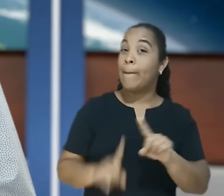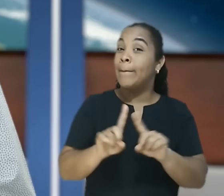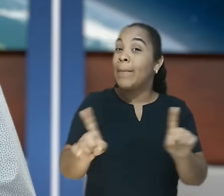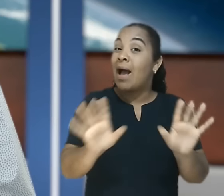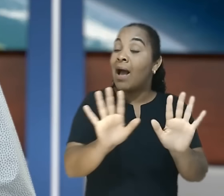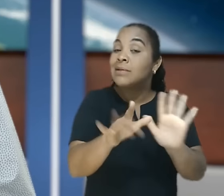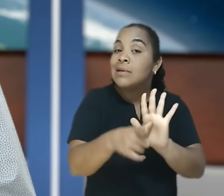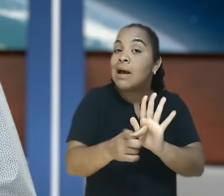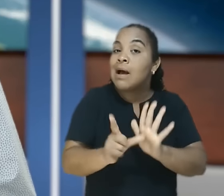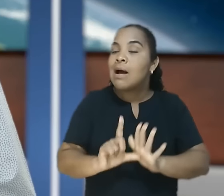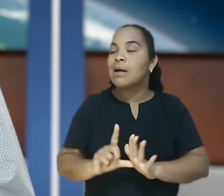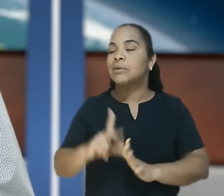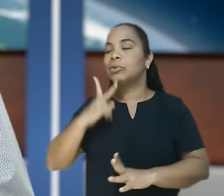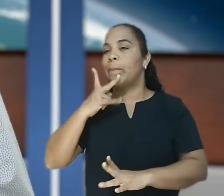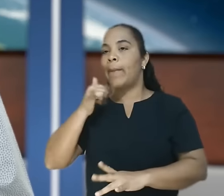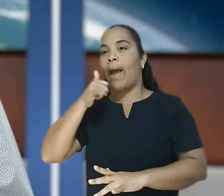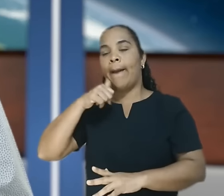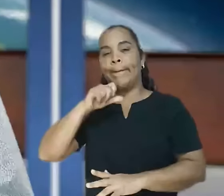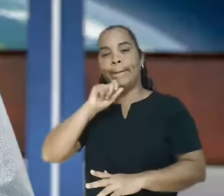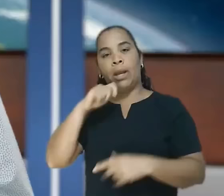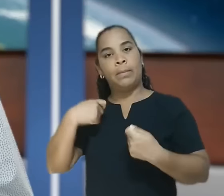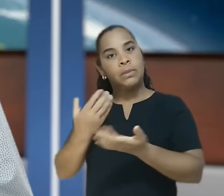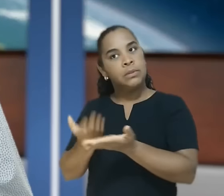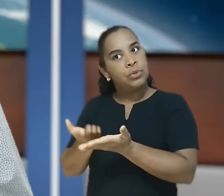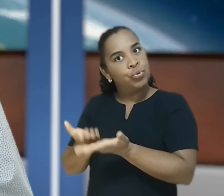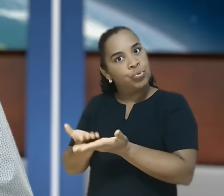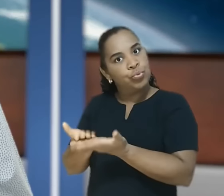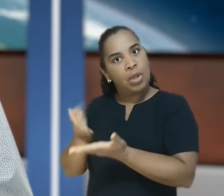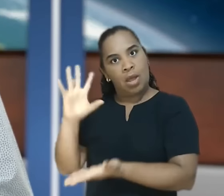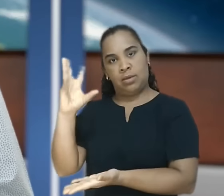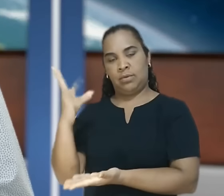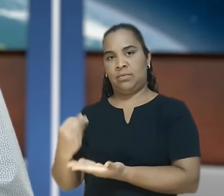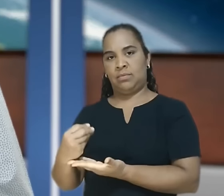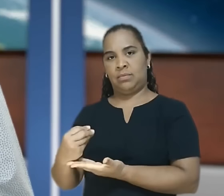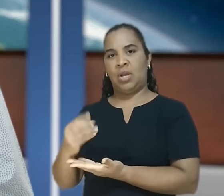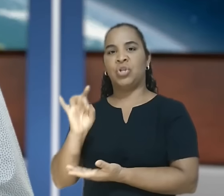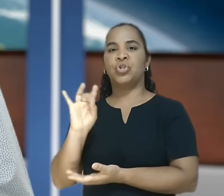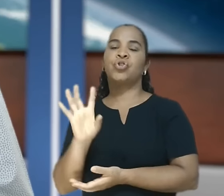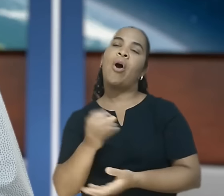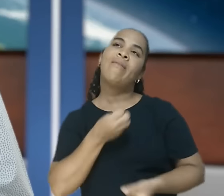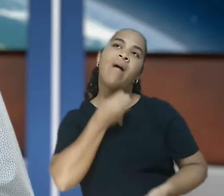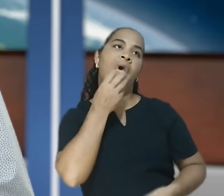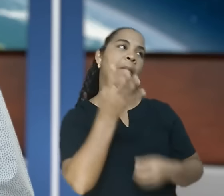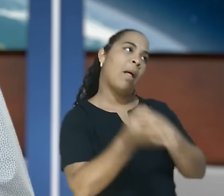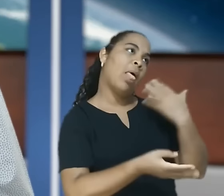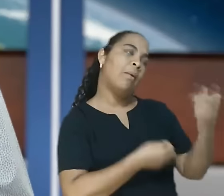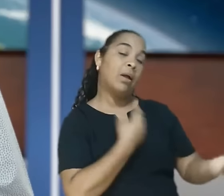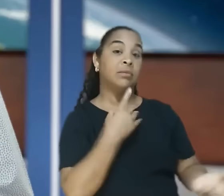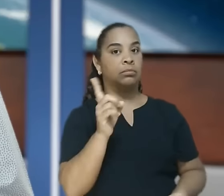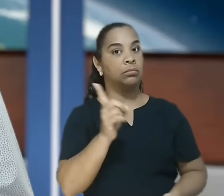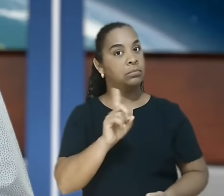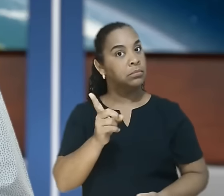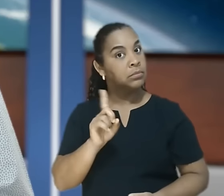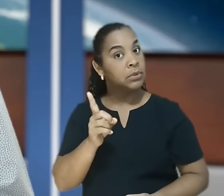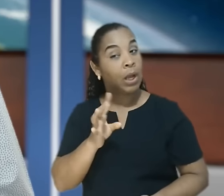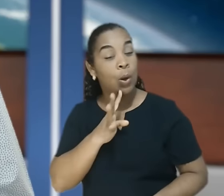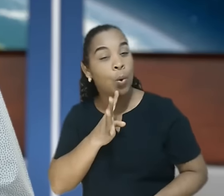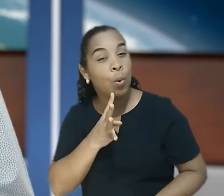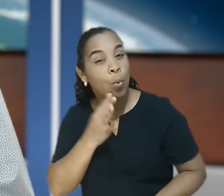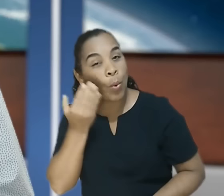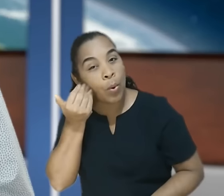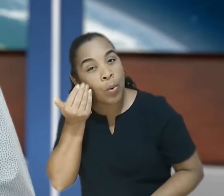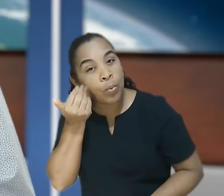espiritismo Não apenas Falar Sobre espiritismo Conhecer As características Os